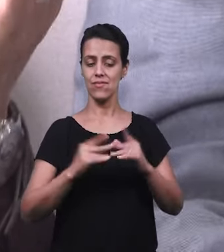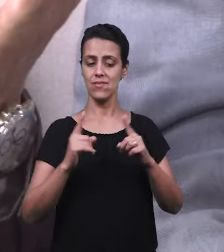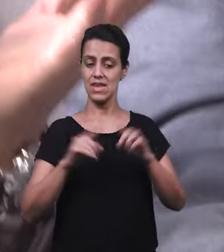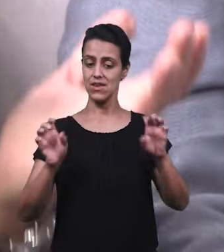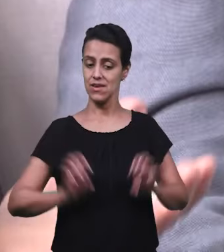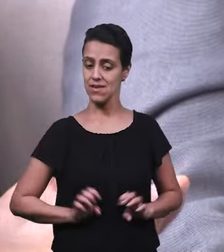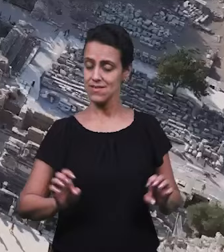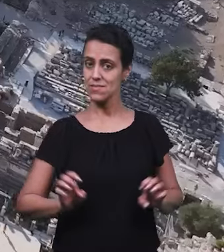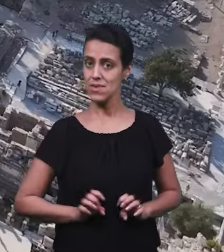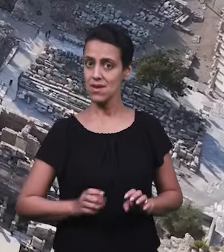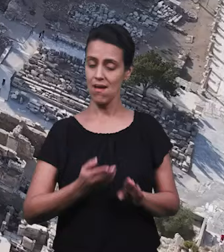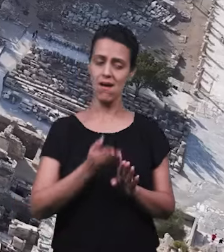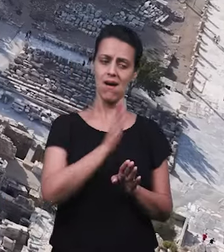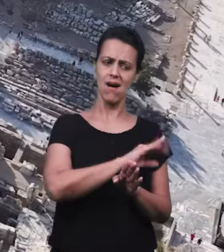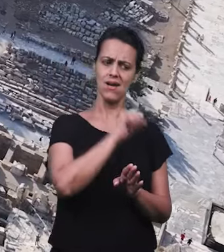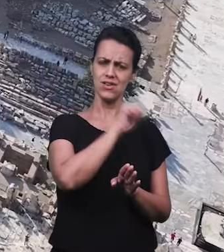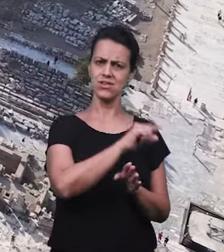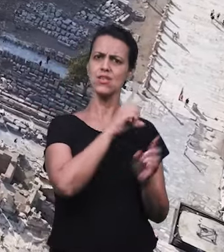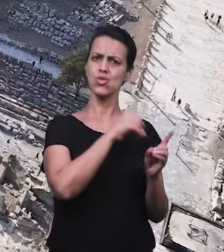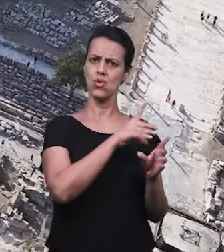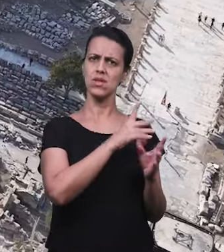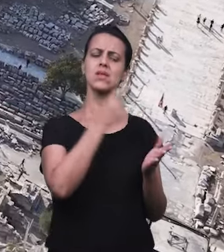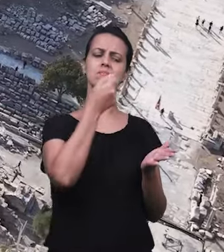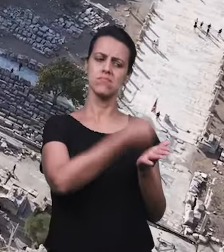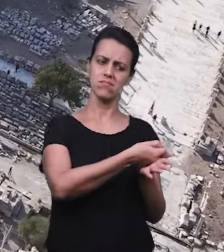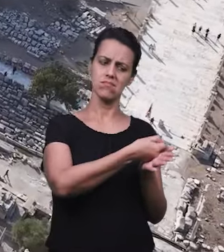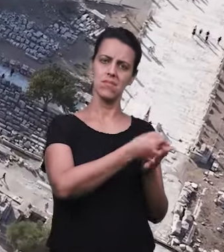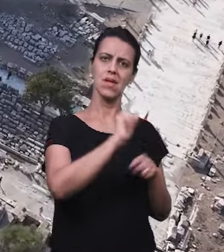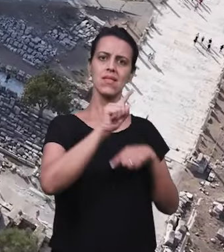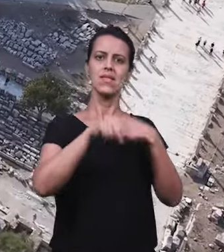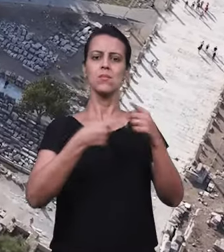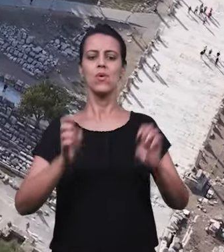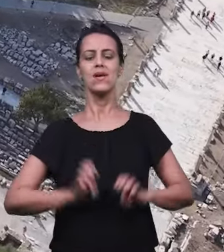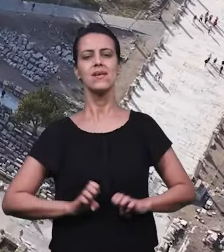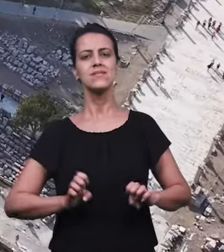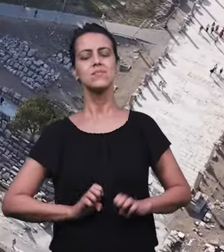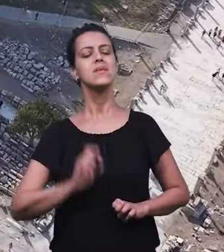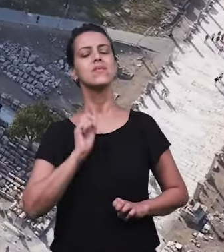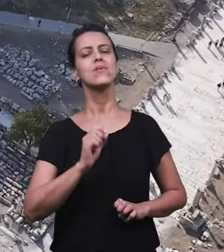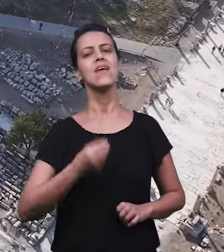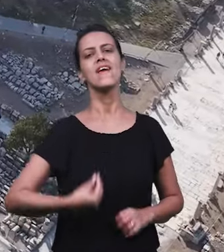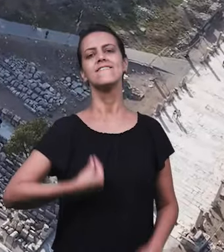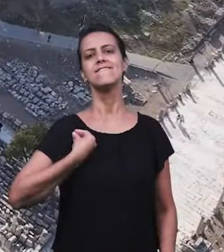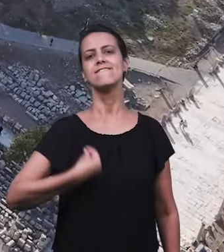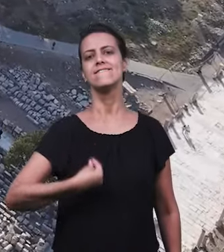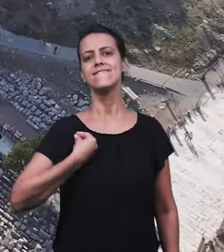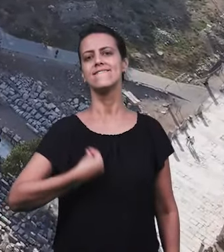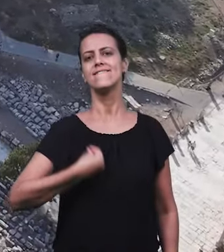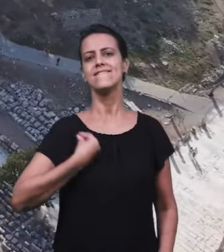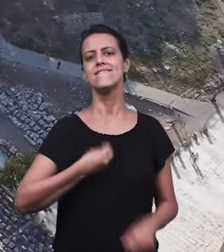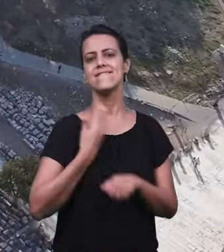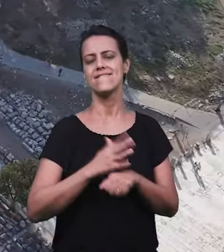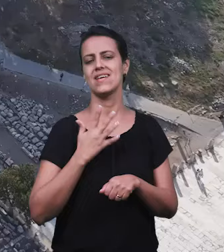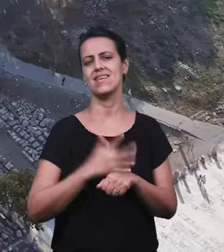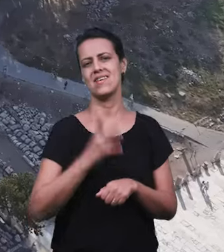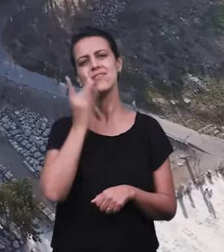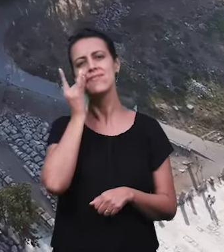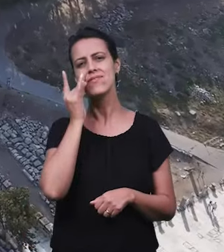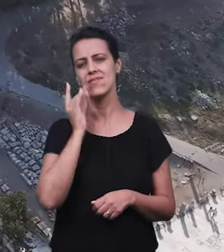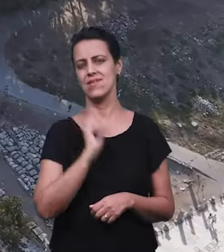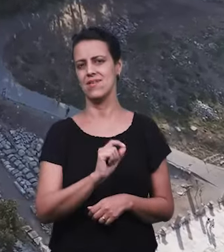foi estabelecida em Éfeso a doutrina é estabelecida, em Esmirna a doutrina vai ser vivida. E vivida de que maneira?